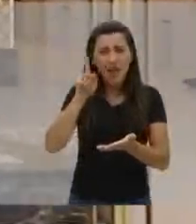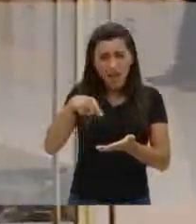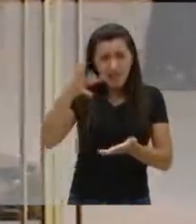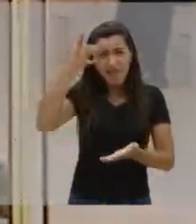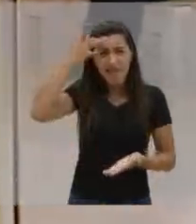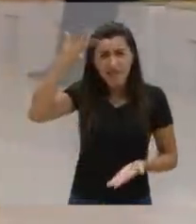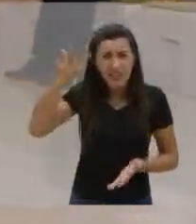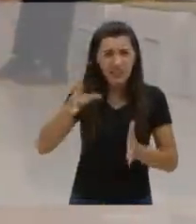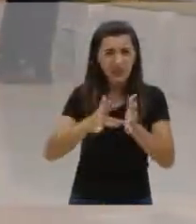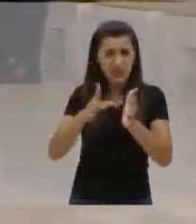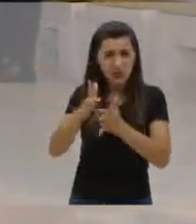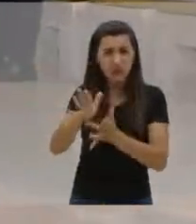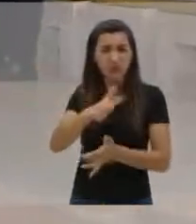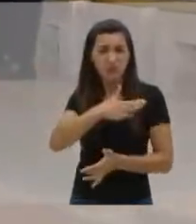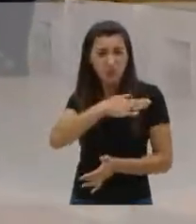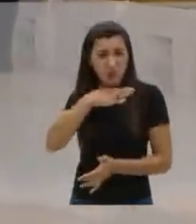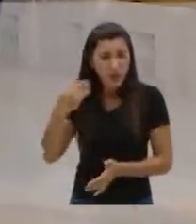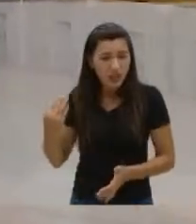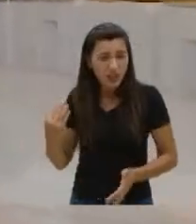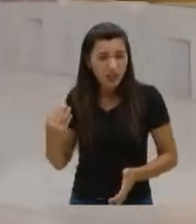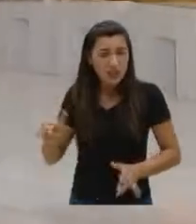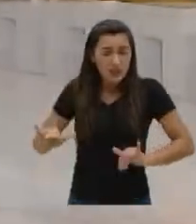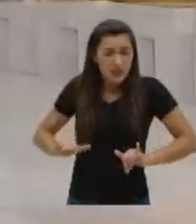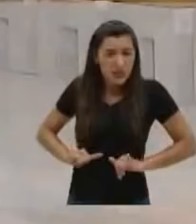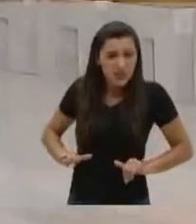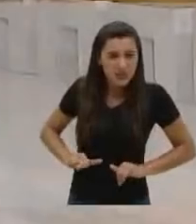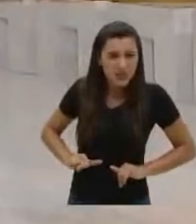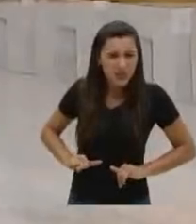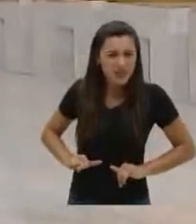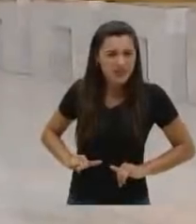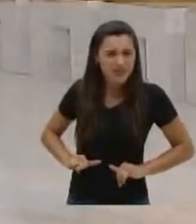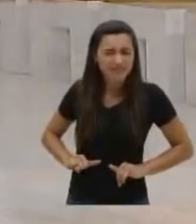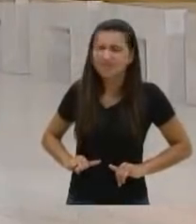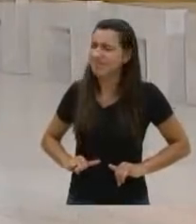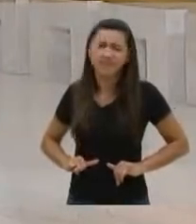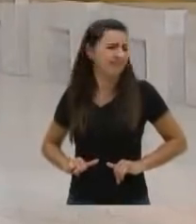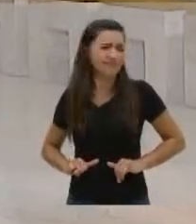Não. Porque ele foi, diz o texto,